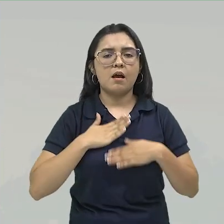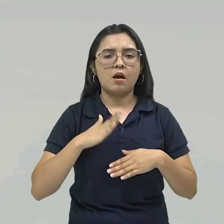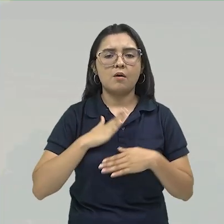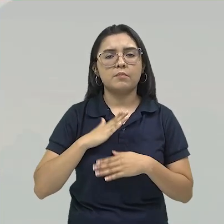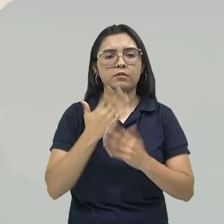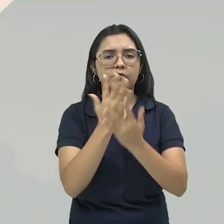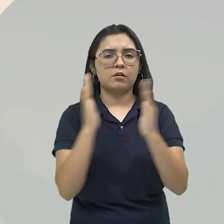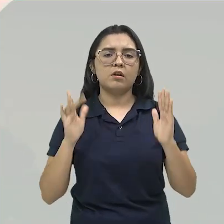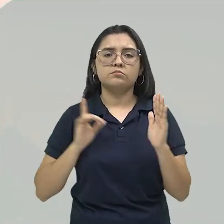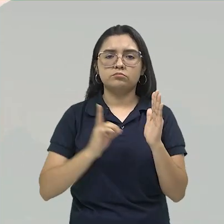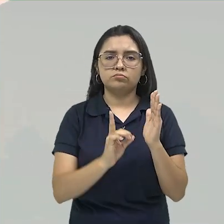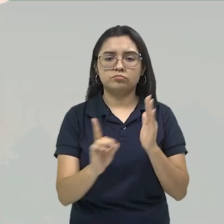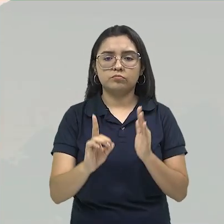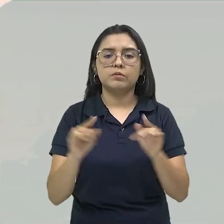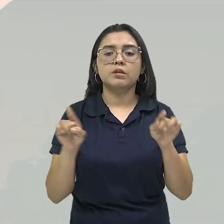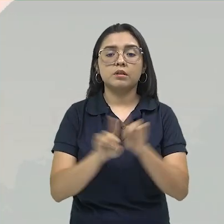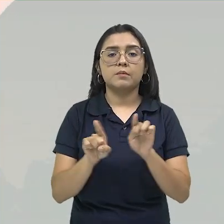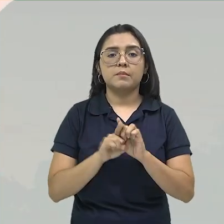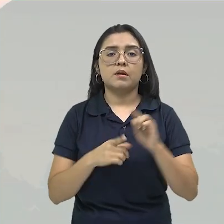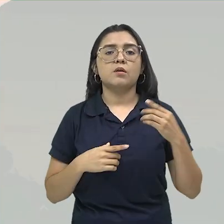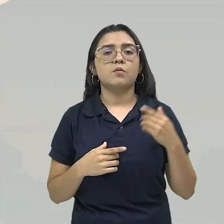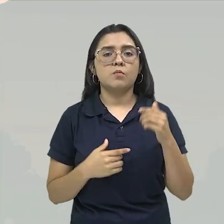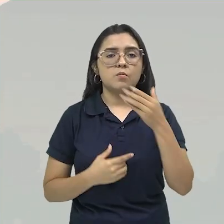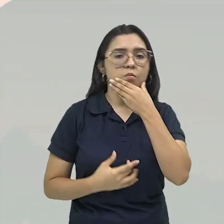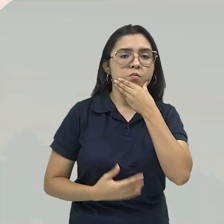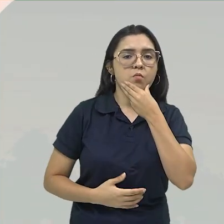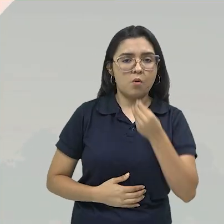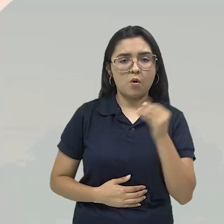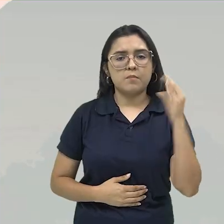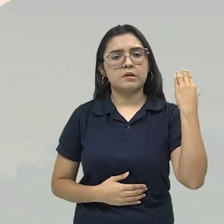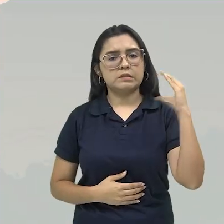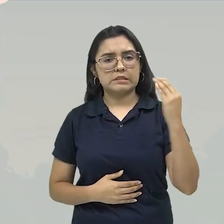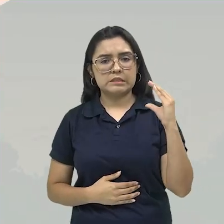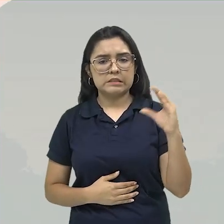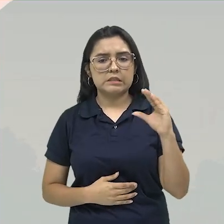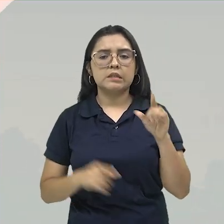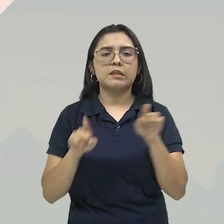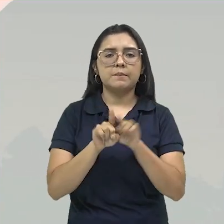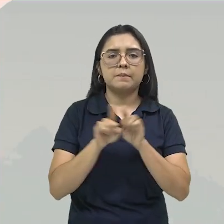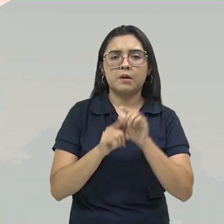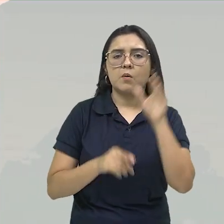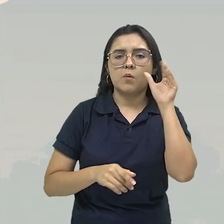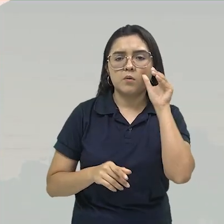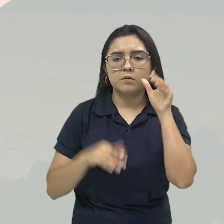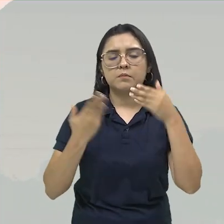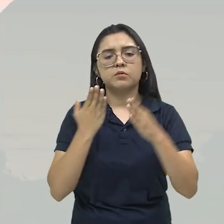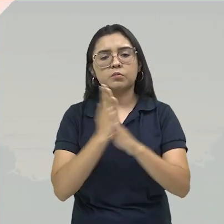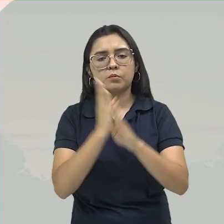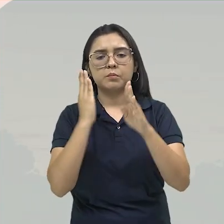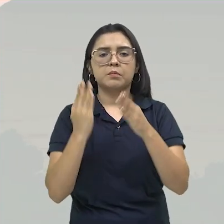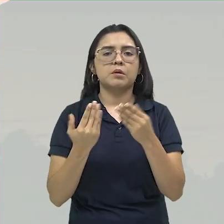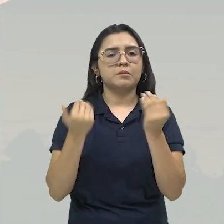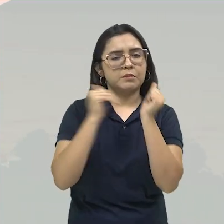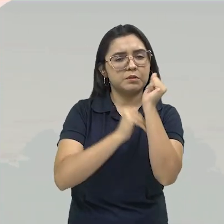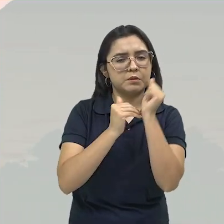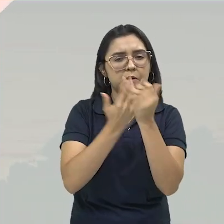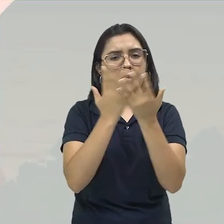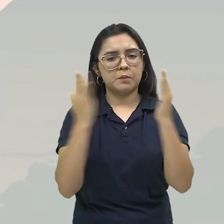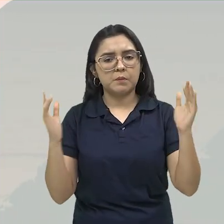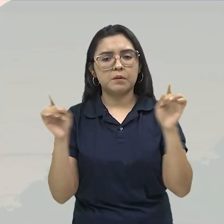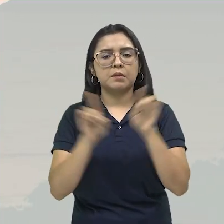mata, enquanto o cientista, ávido por desvendar os mistérios da natureza, avançava